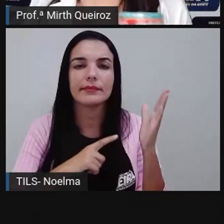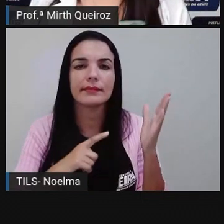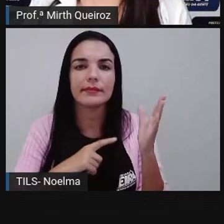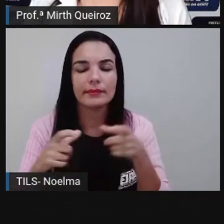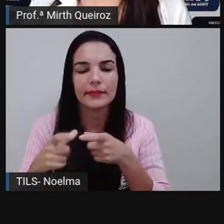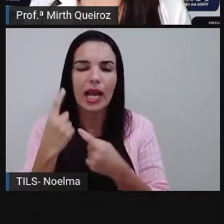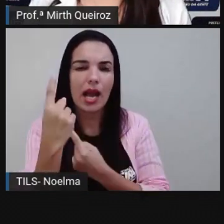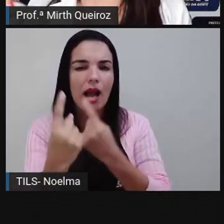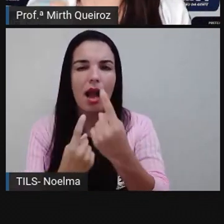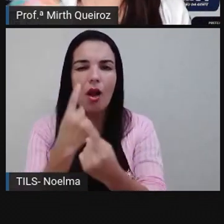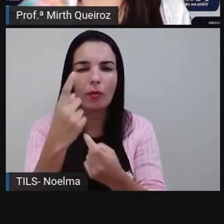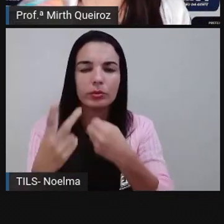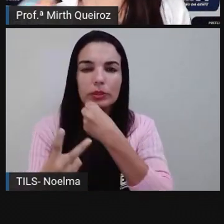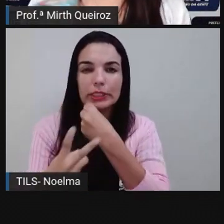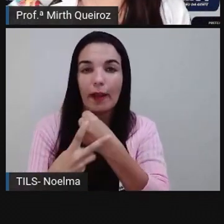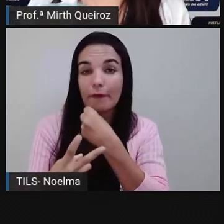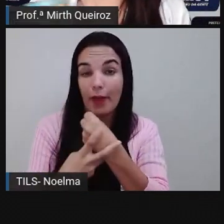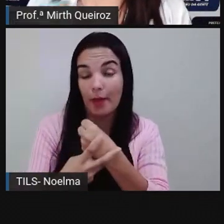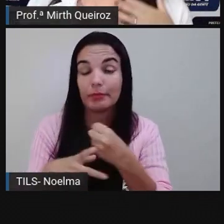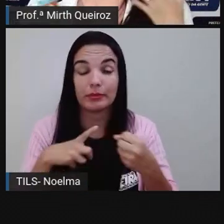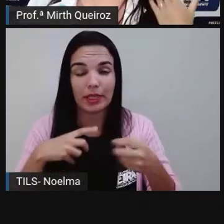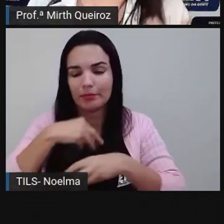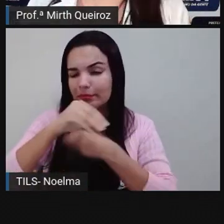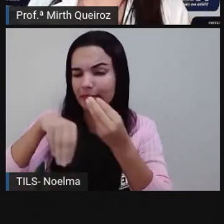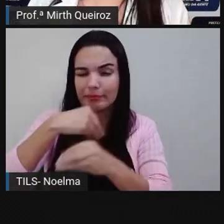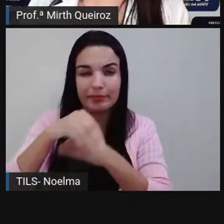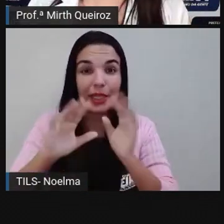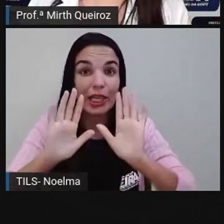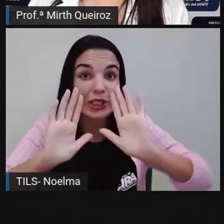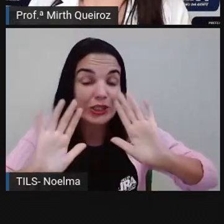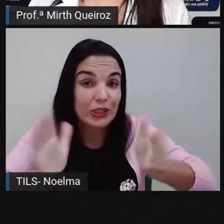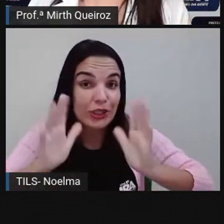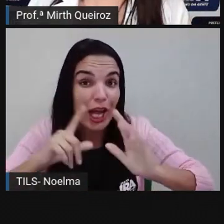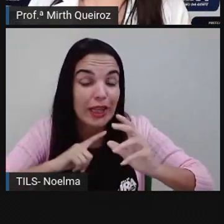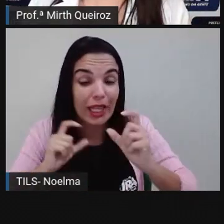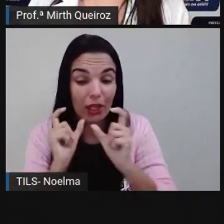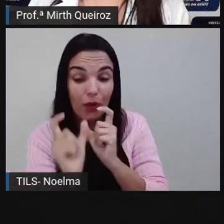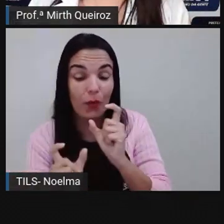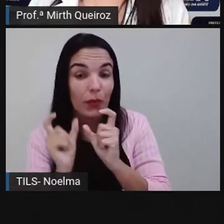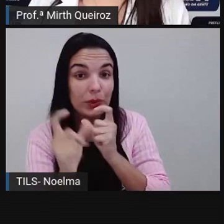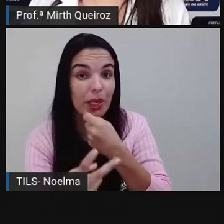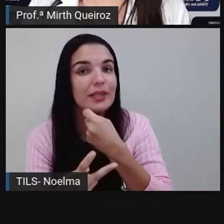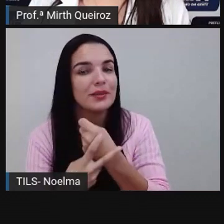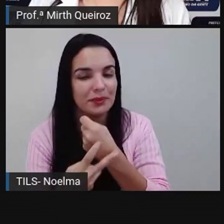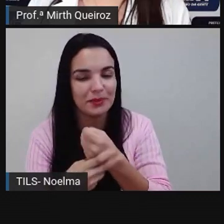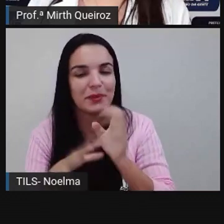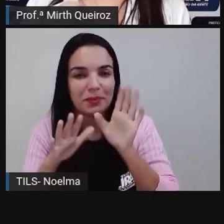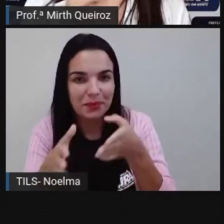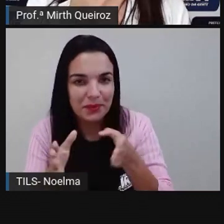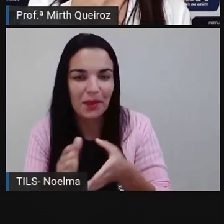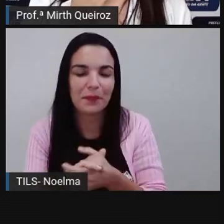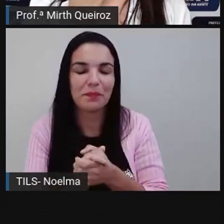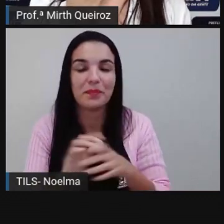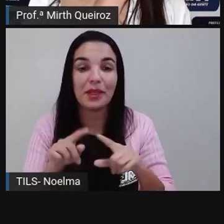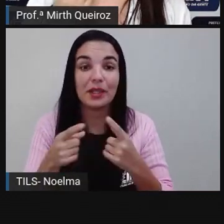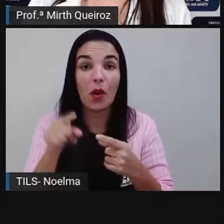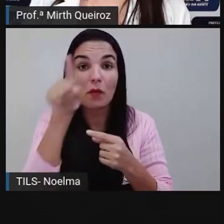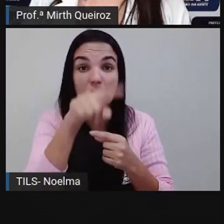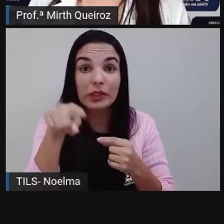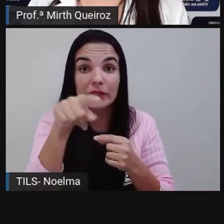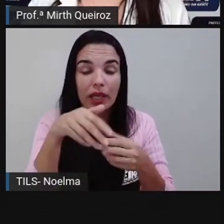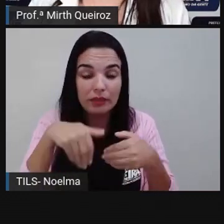alguns verbos, certo? Eles estão conjugados aqui, muitos deles conjugados. E aí, vocês